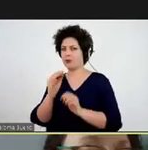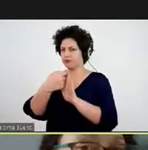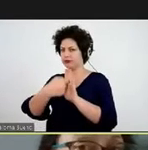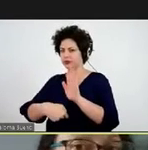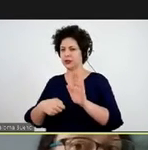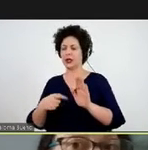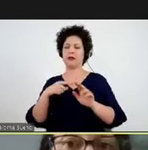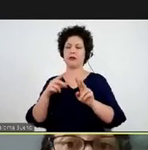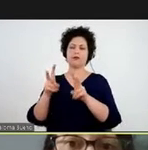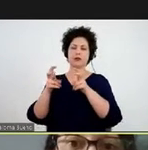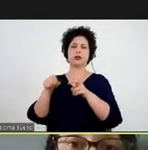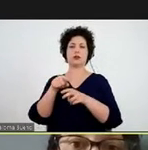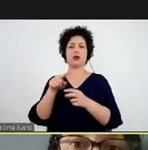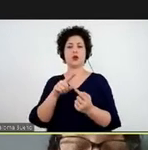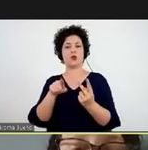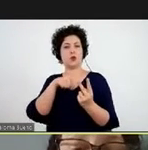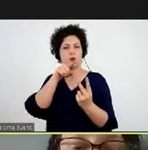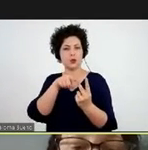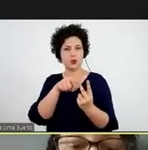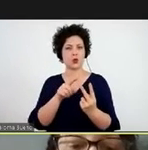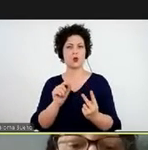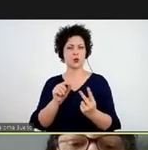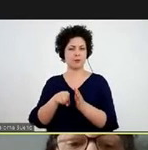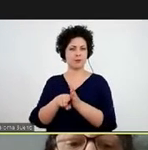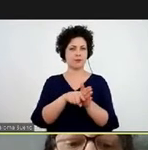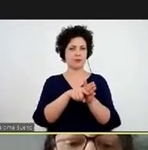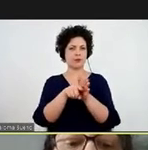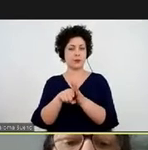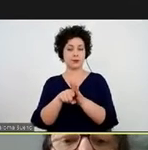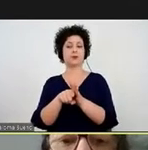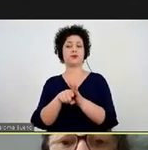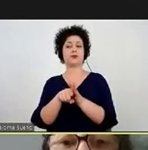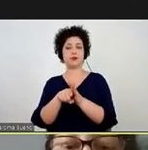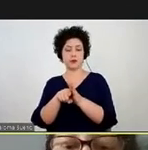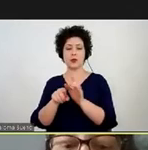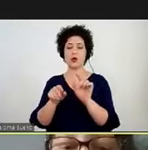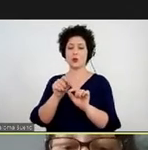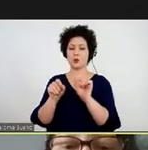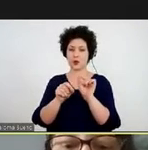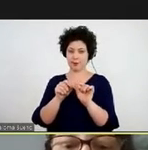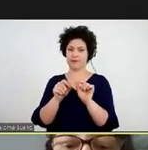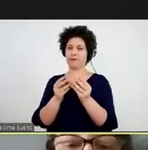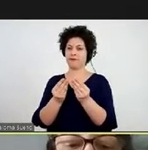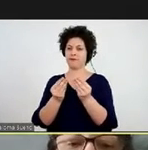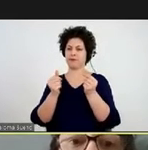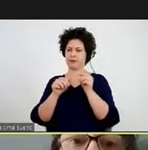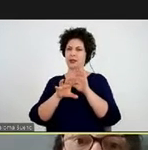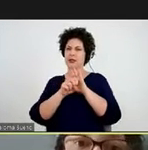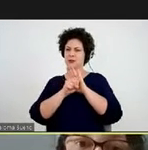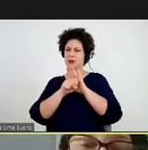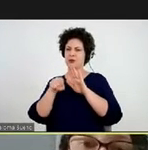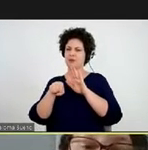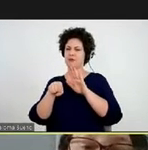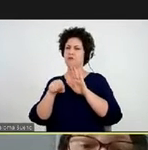nelas. O segundo objetivo dessa pesquisa foi tratar dos semissimbolismos que se estabelecem